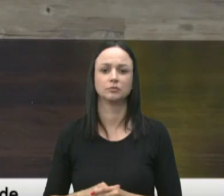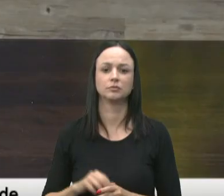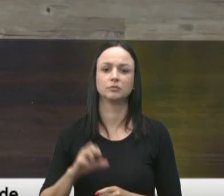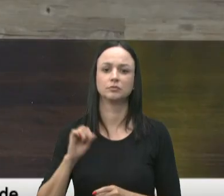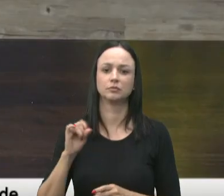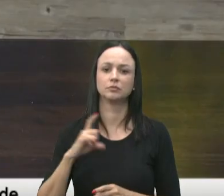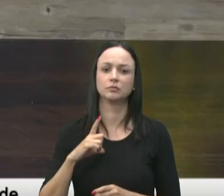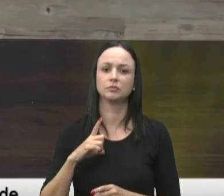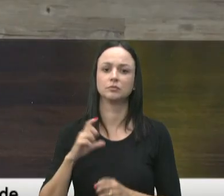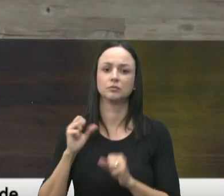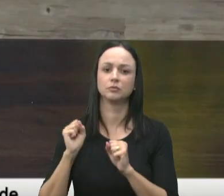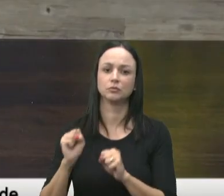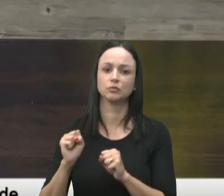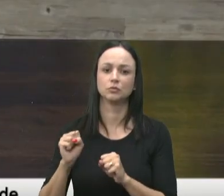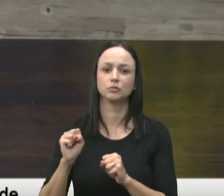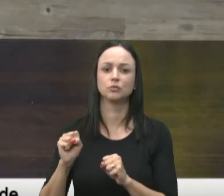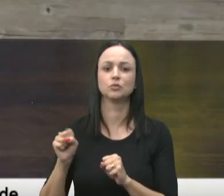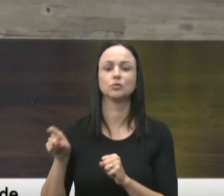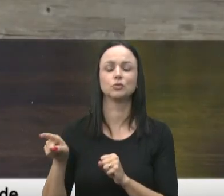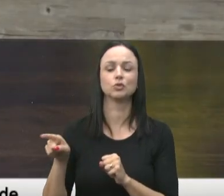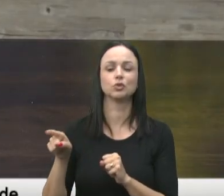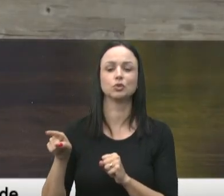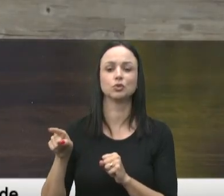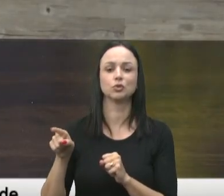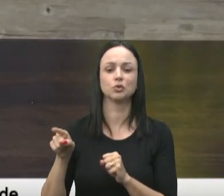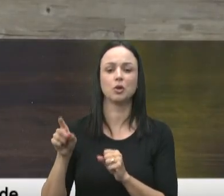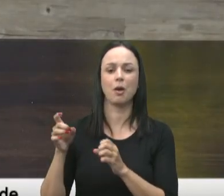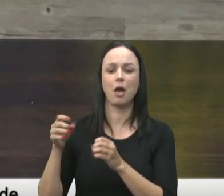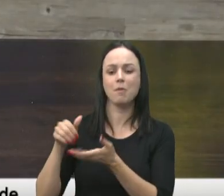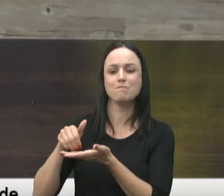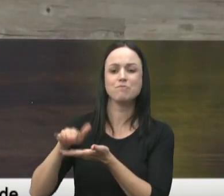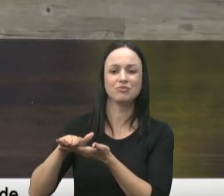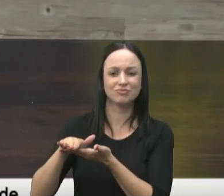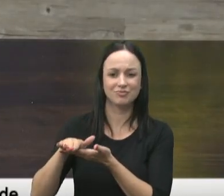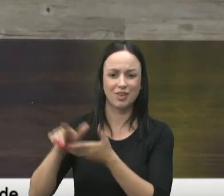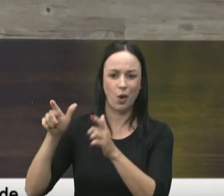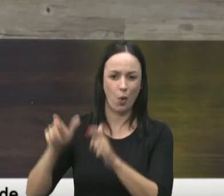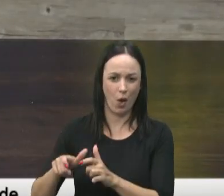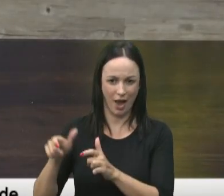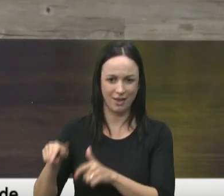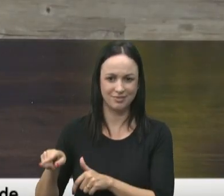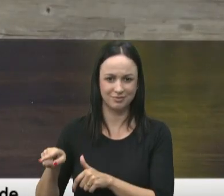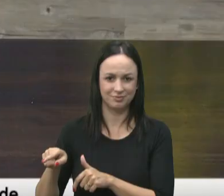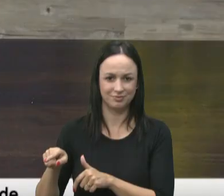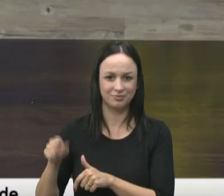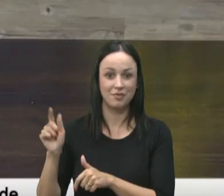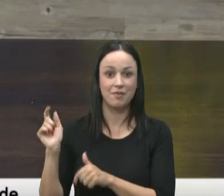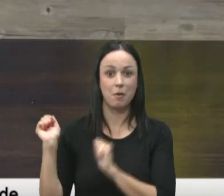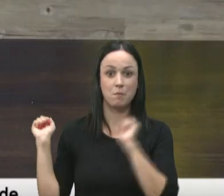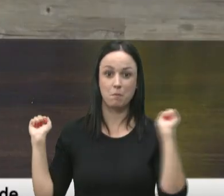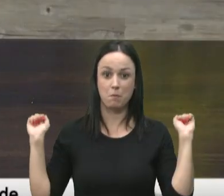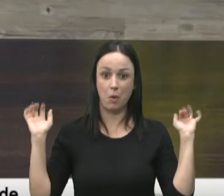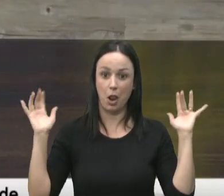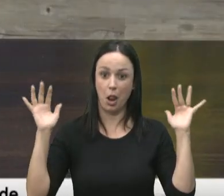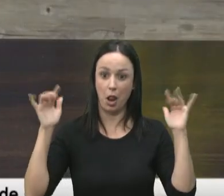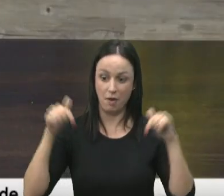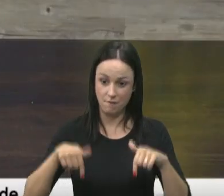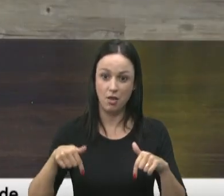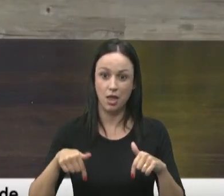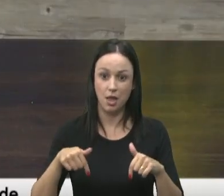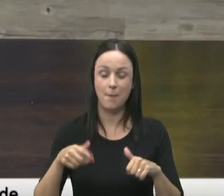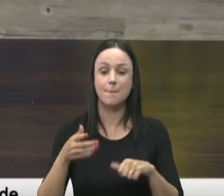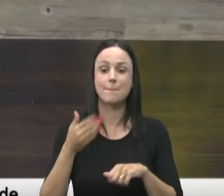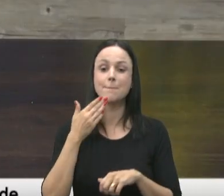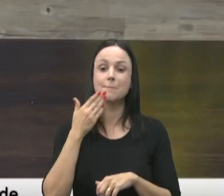possibilidade de que eles fossem, abre aspas, despejados de lá. Eles vieram para o plenário, eles procuraram a gente, o que a gente